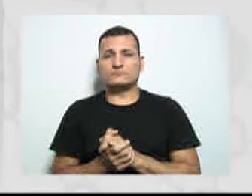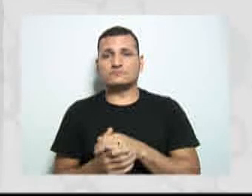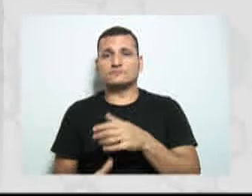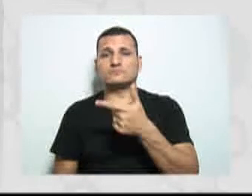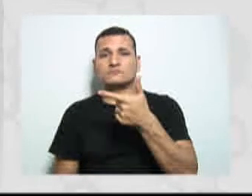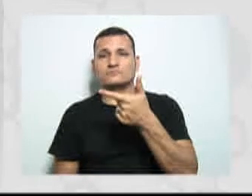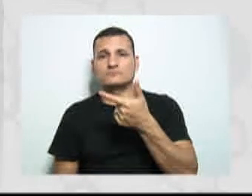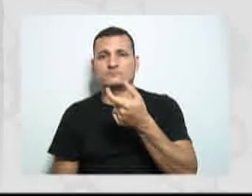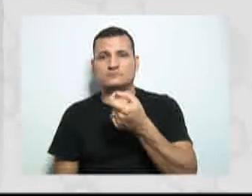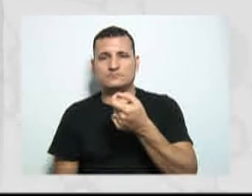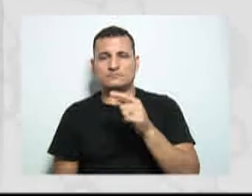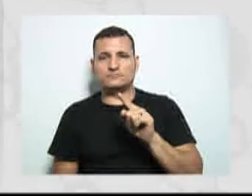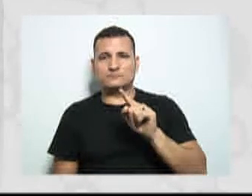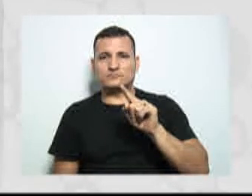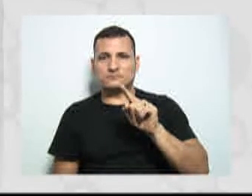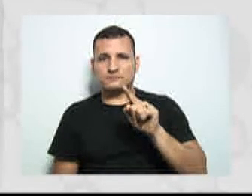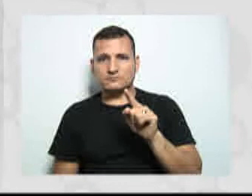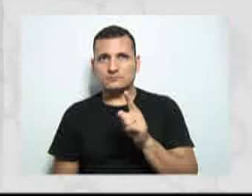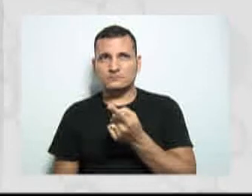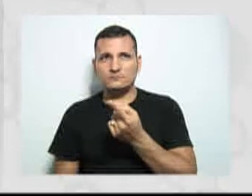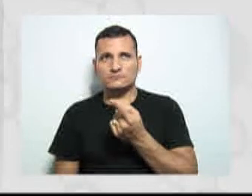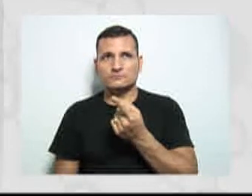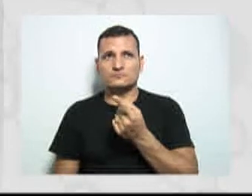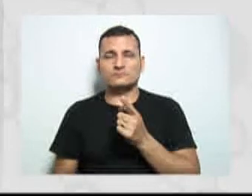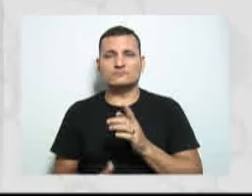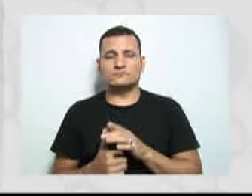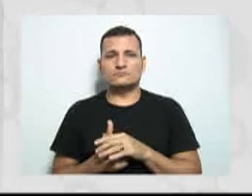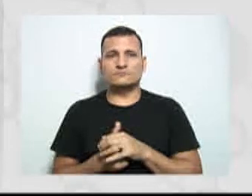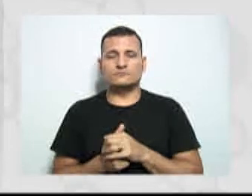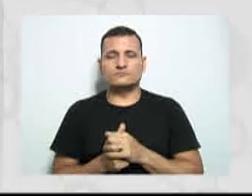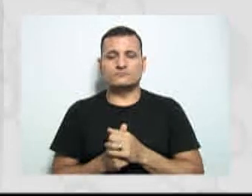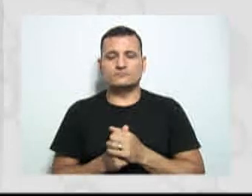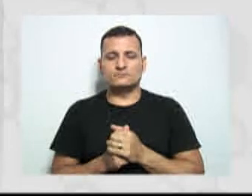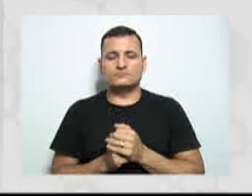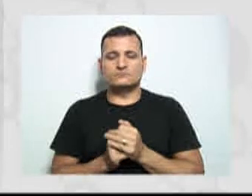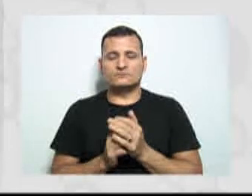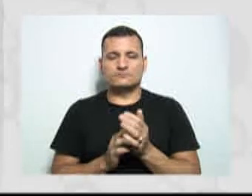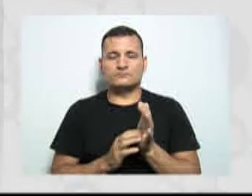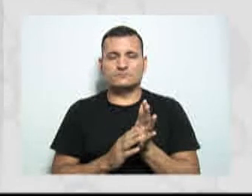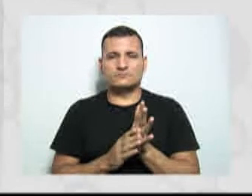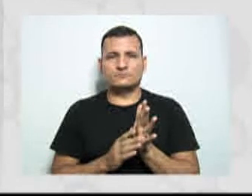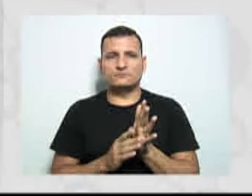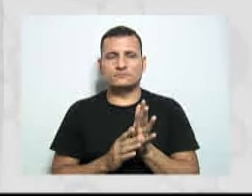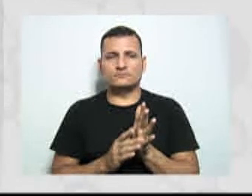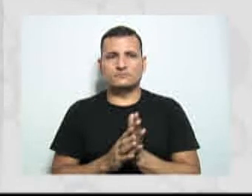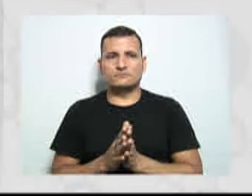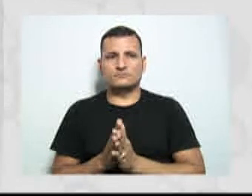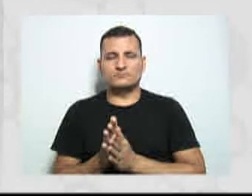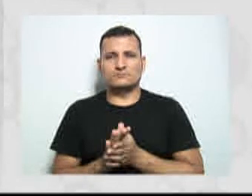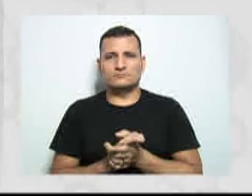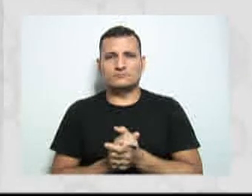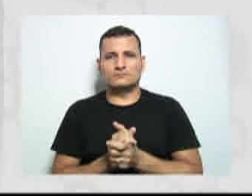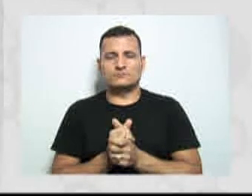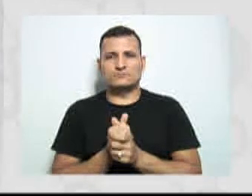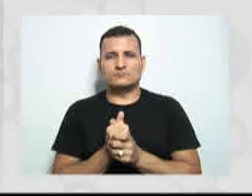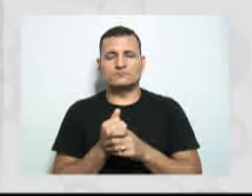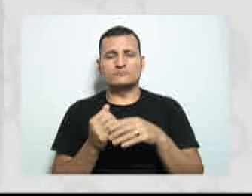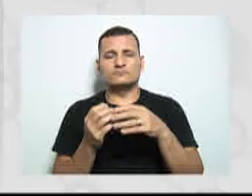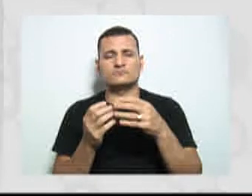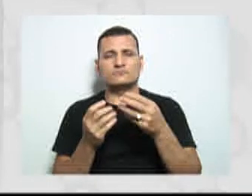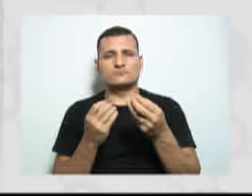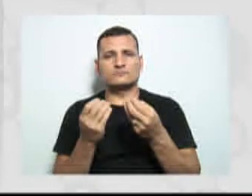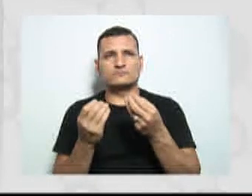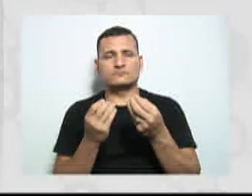20.000. Deixa eu tentar não riscar tanto para vocês pegarem a informação direitinho. Como que eu vou